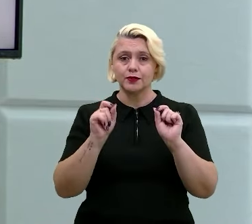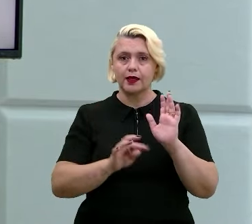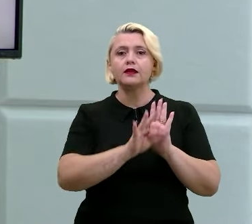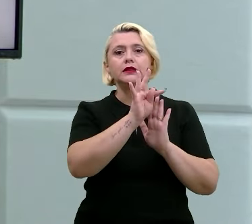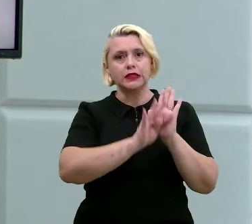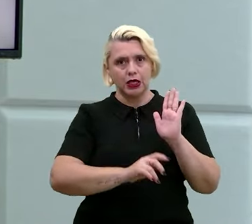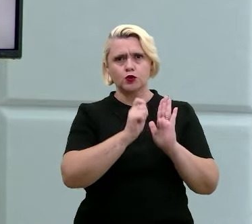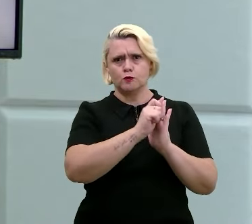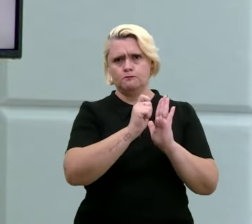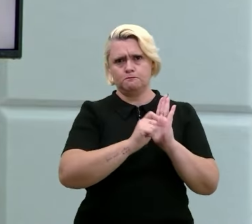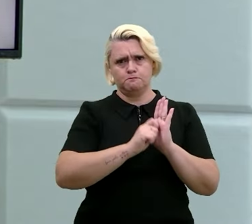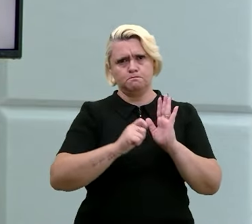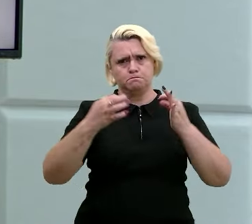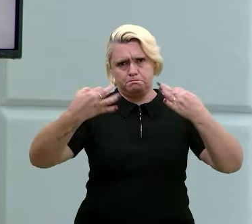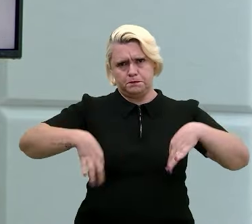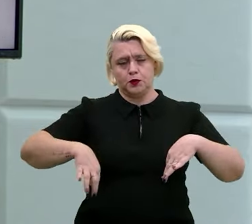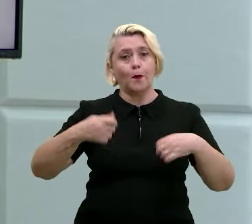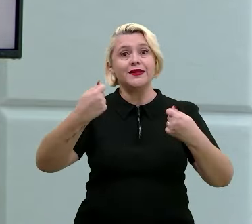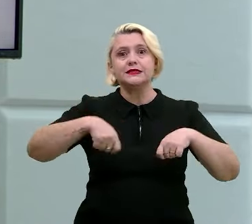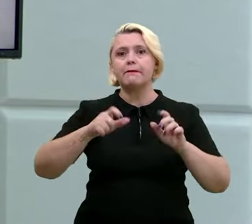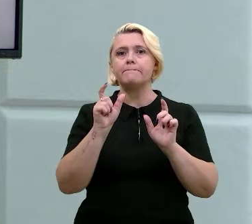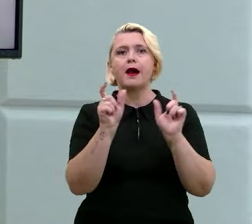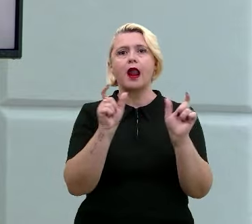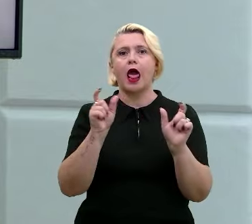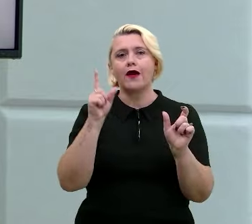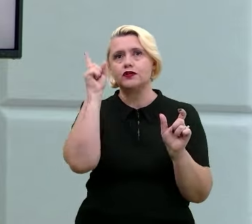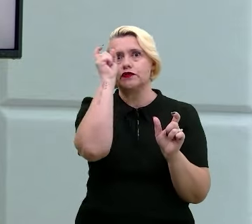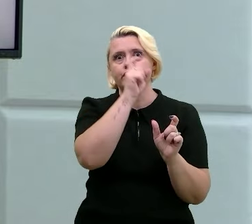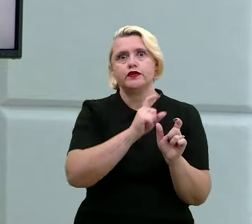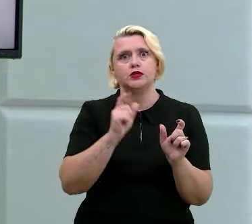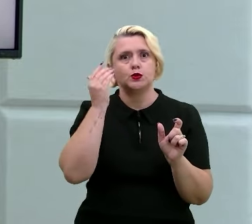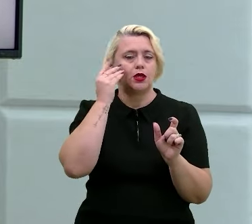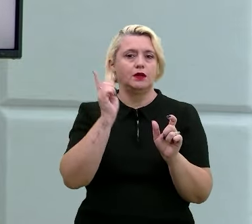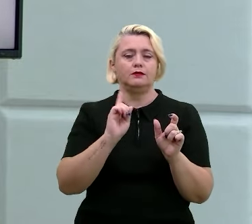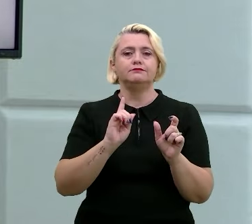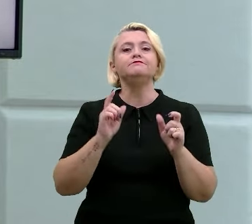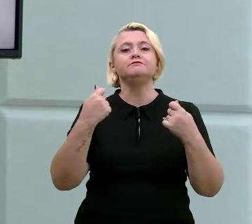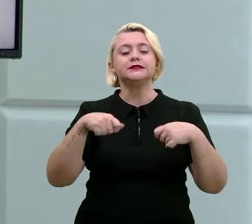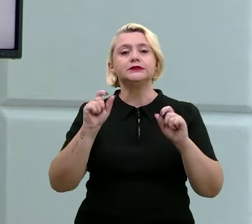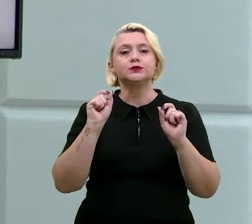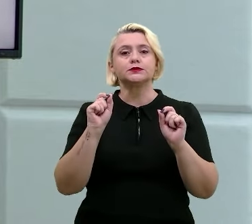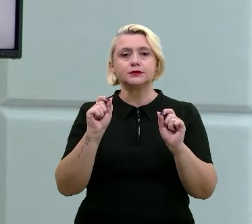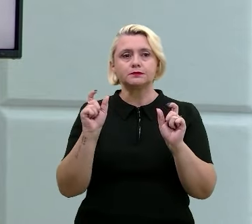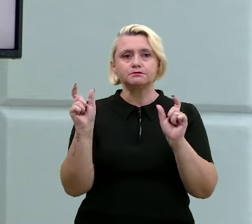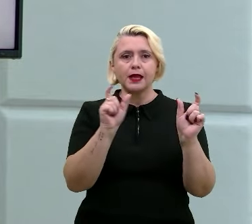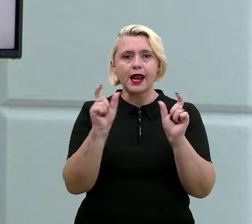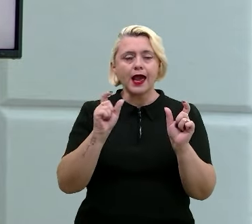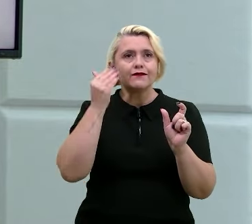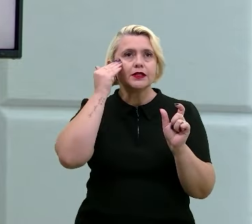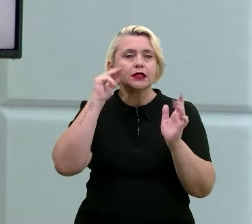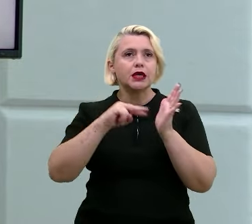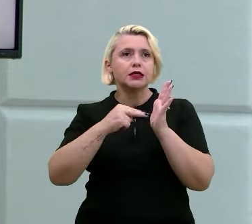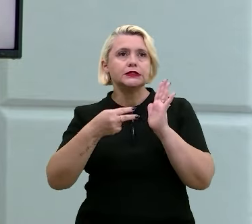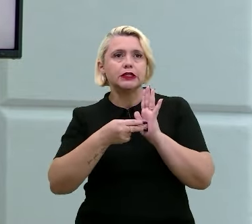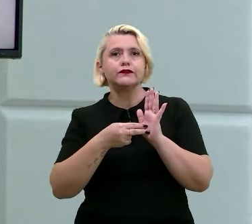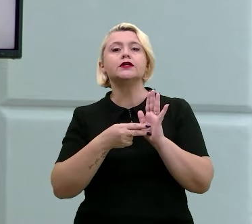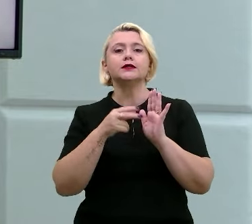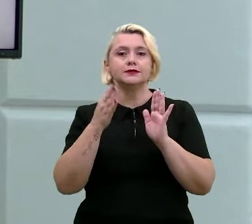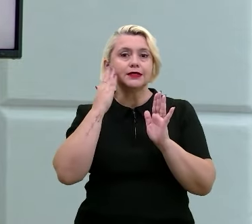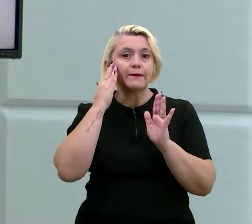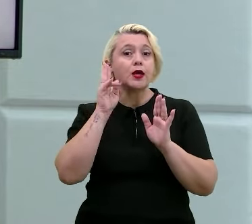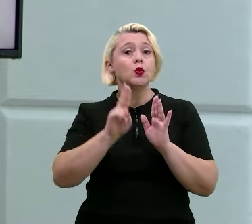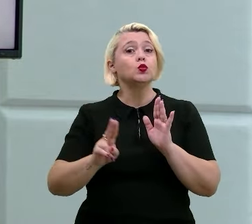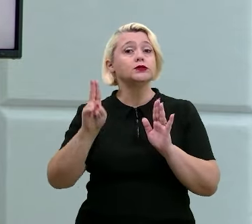bem escrito e não precisa de palavras difíceis. Só precisa que você entenda o uso dessas palavrinhas e saiba utilizar conforme